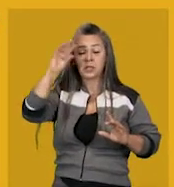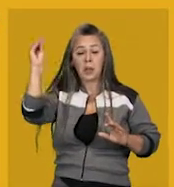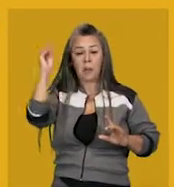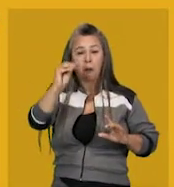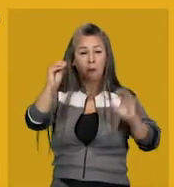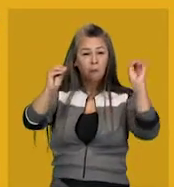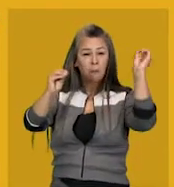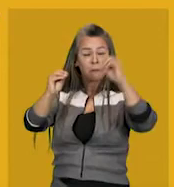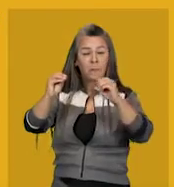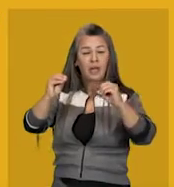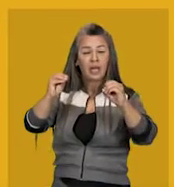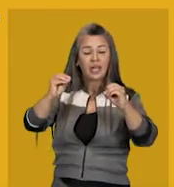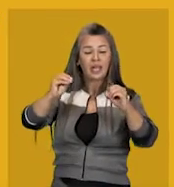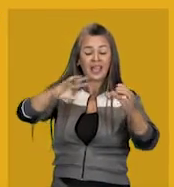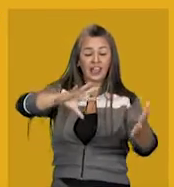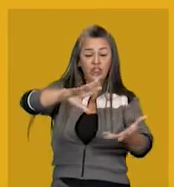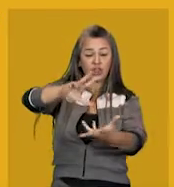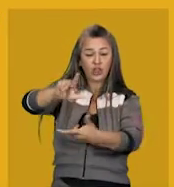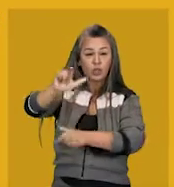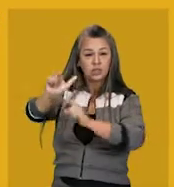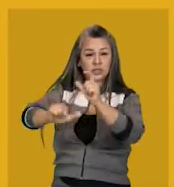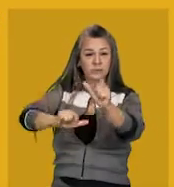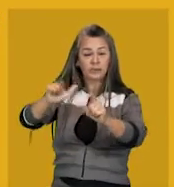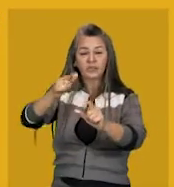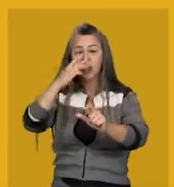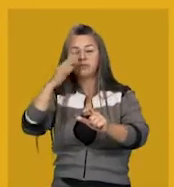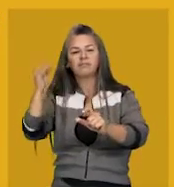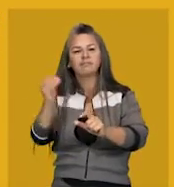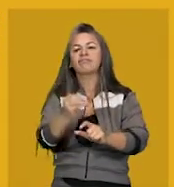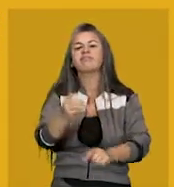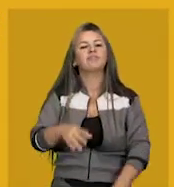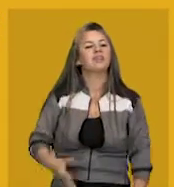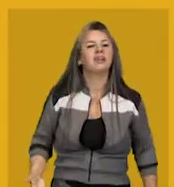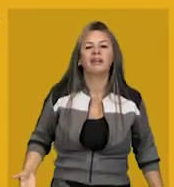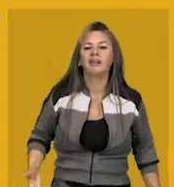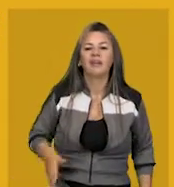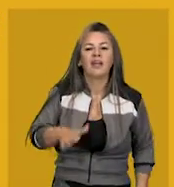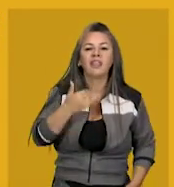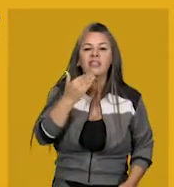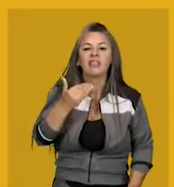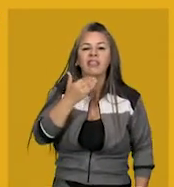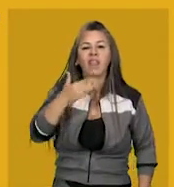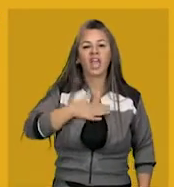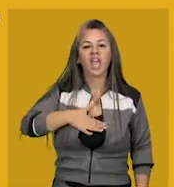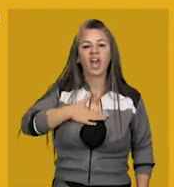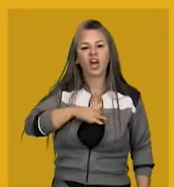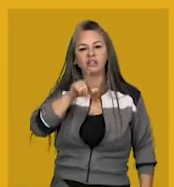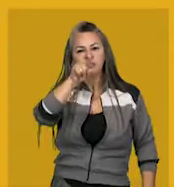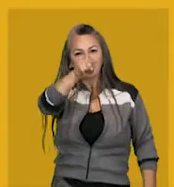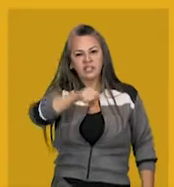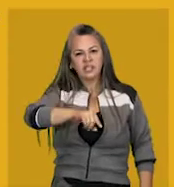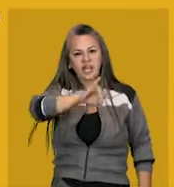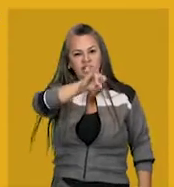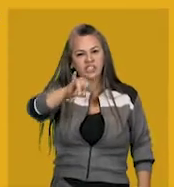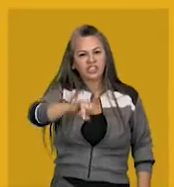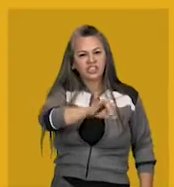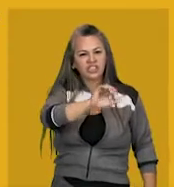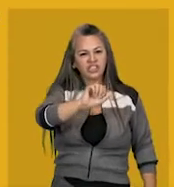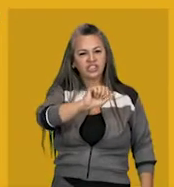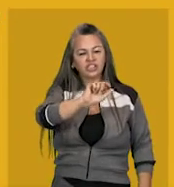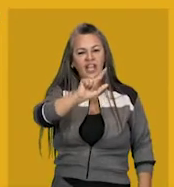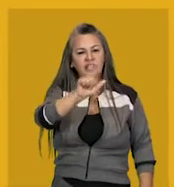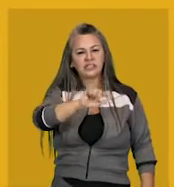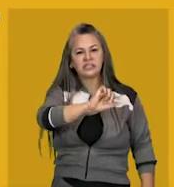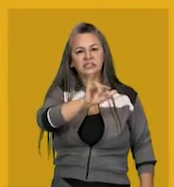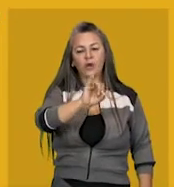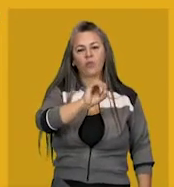e toda a humanidade? Quer dizer, Jasão, ninguém gosta de você aqui, muito menos eu. Muito menos